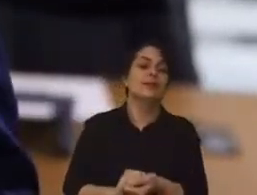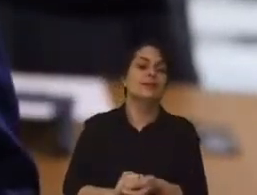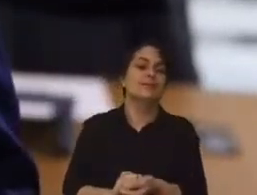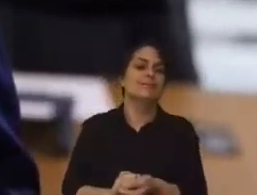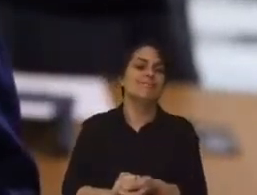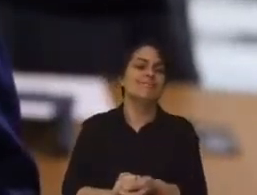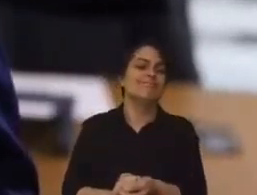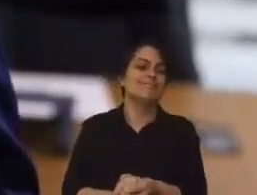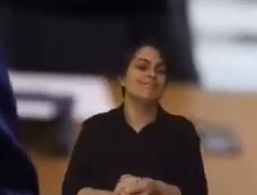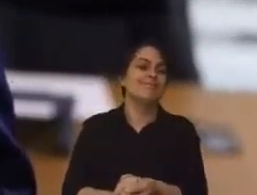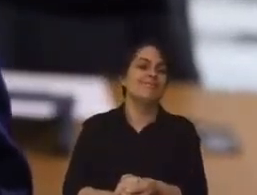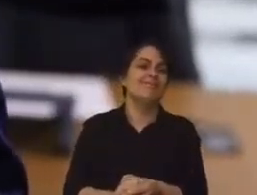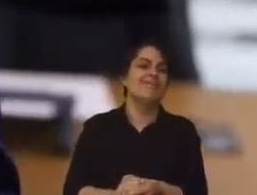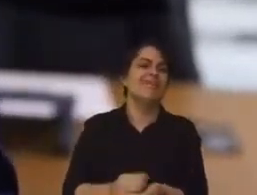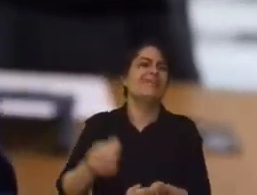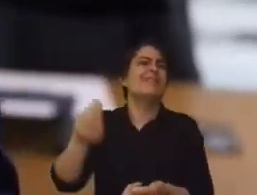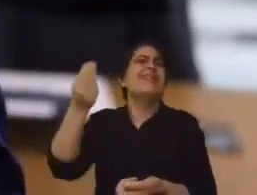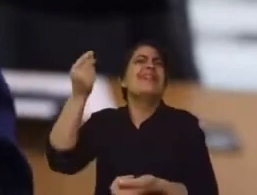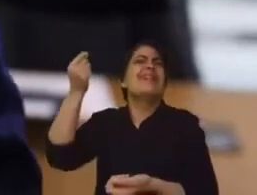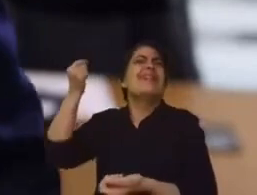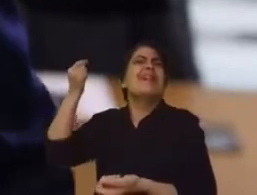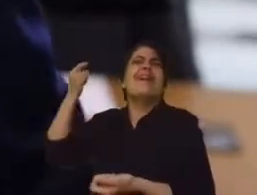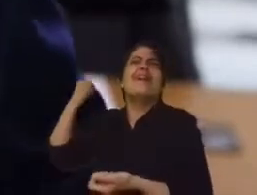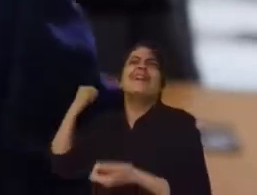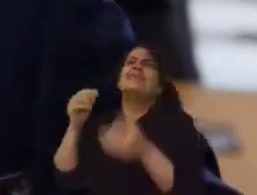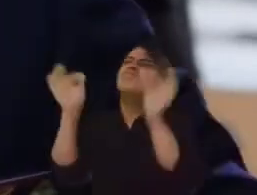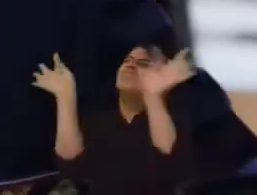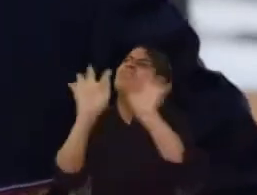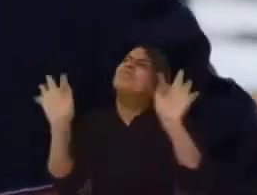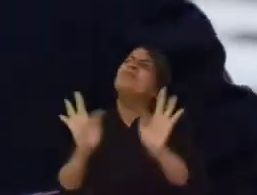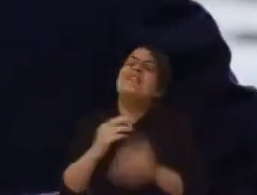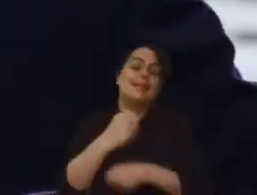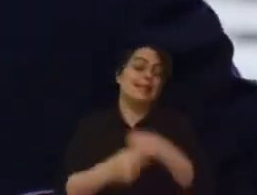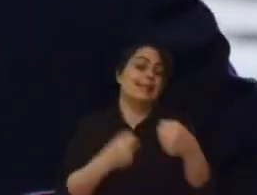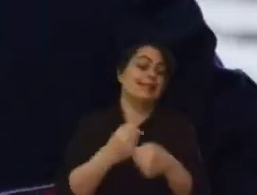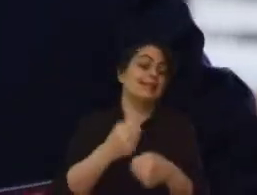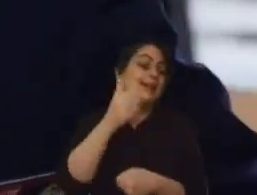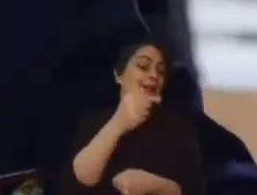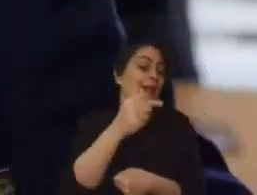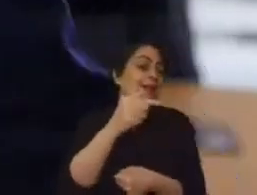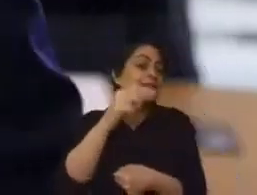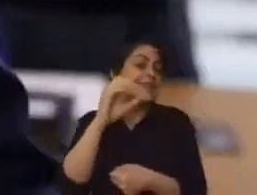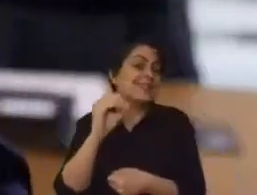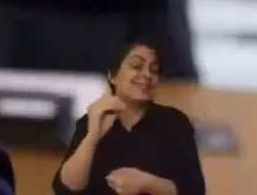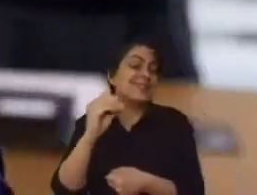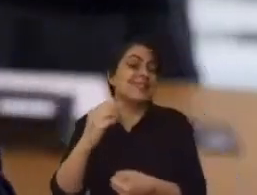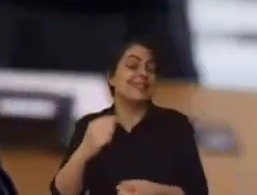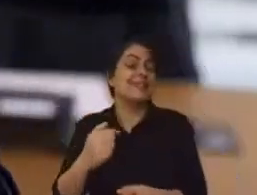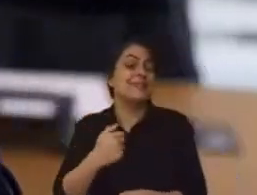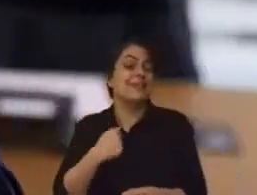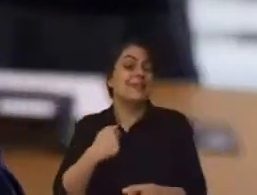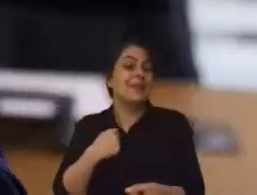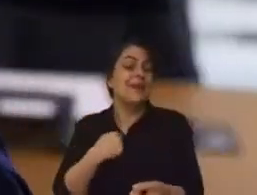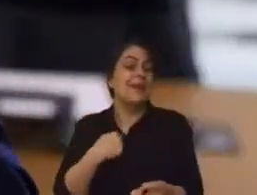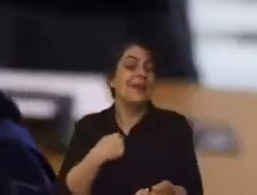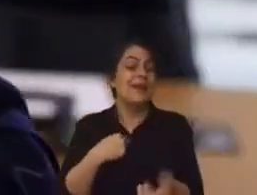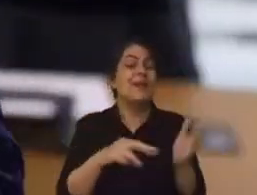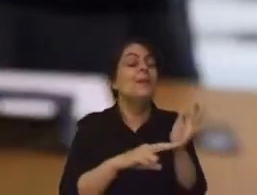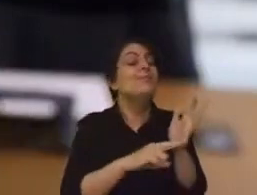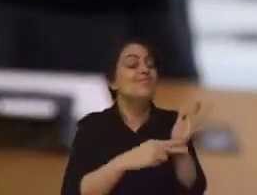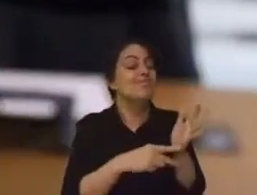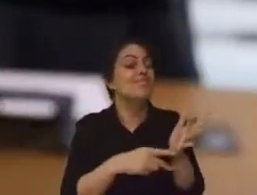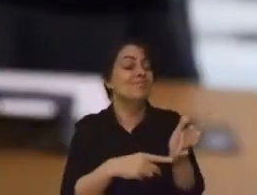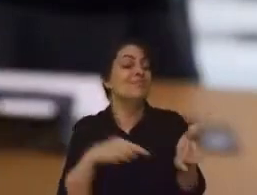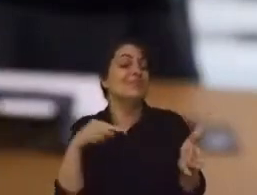fiz sindicato nos anos 70, porque era um momento muito diferente, era um momento de